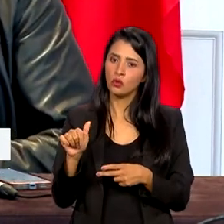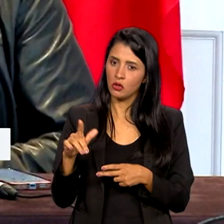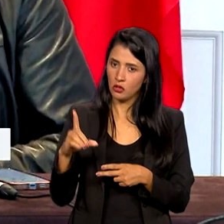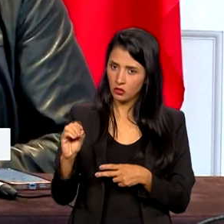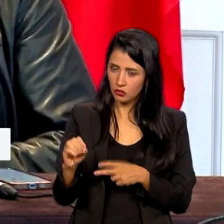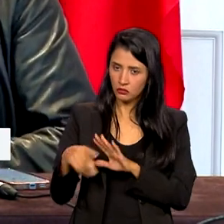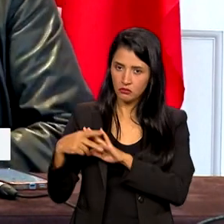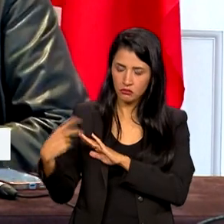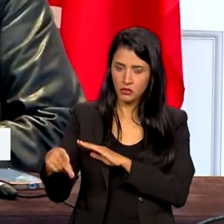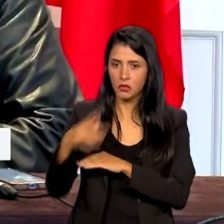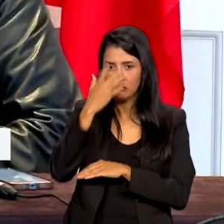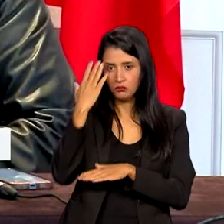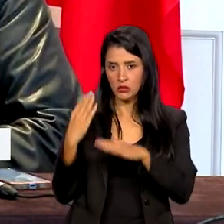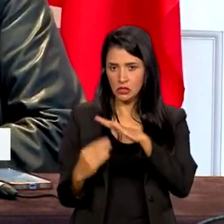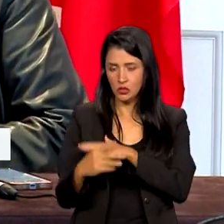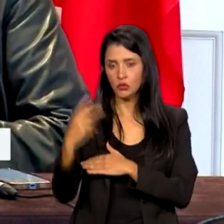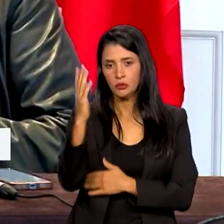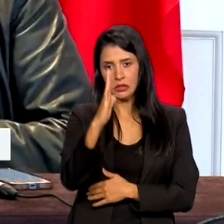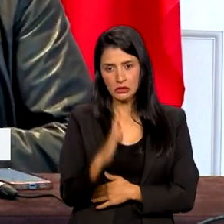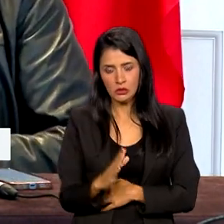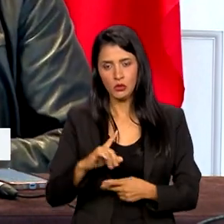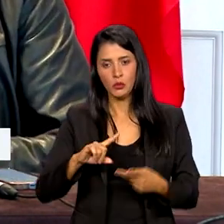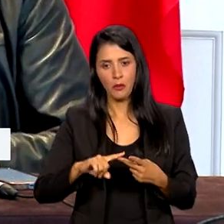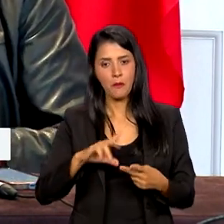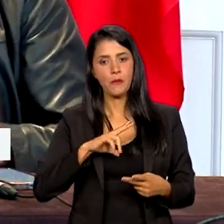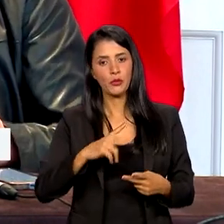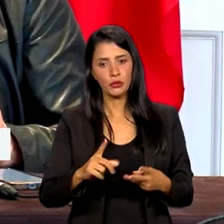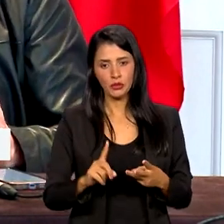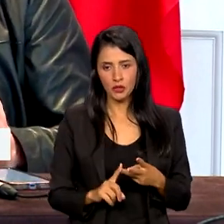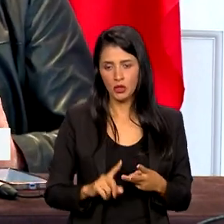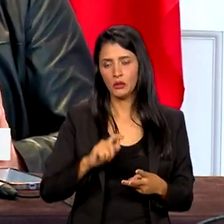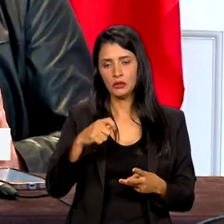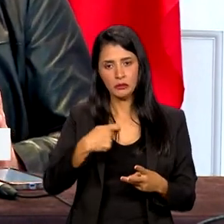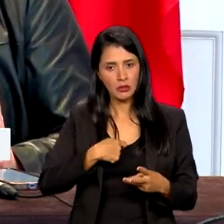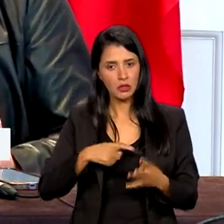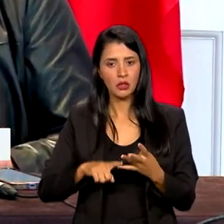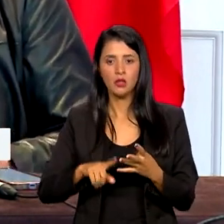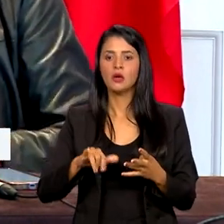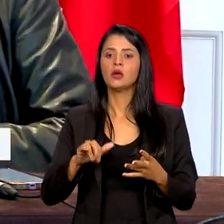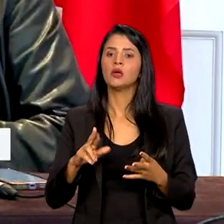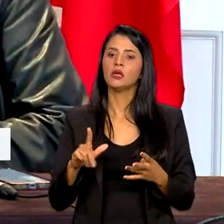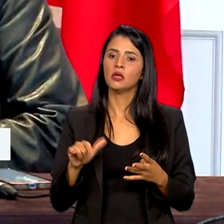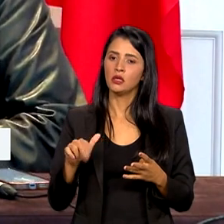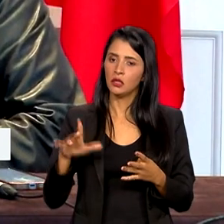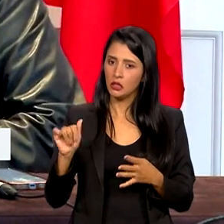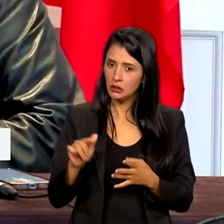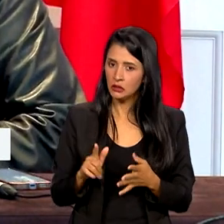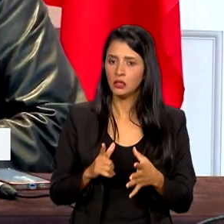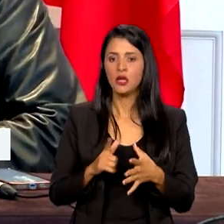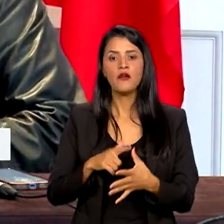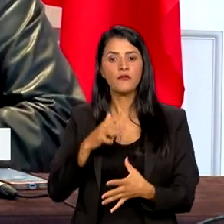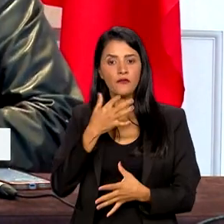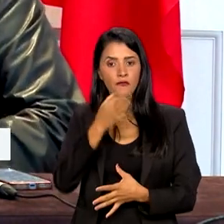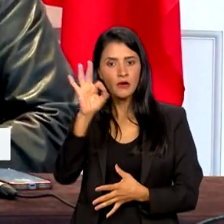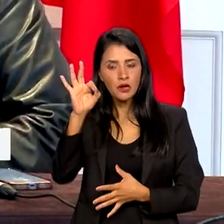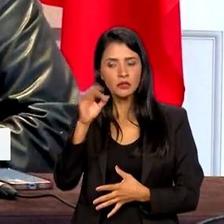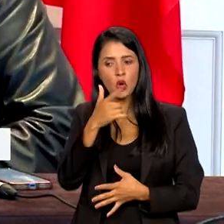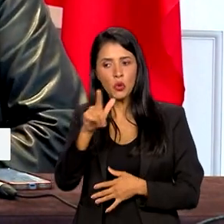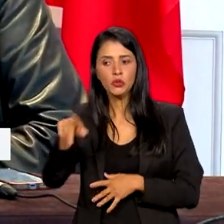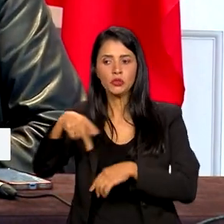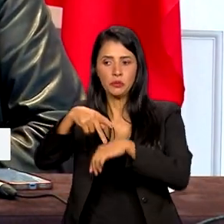não só em Portugal, como na Espanha, na Irlanda, na França, nos países que estavam